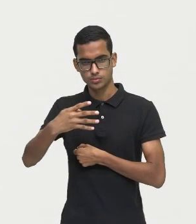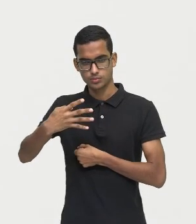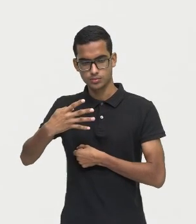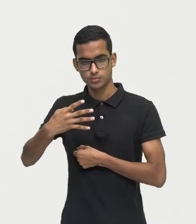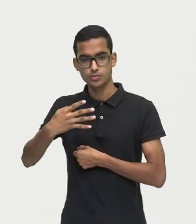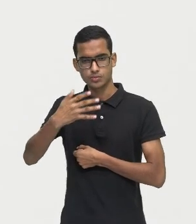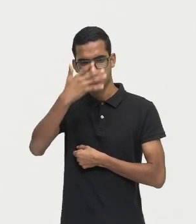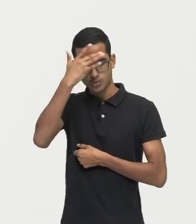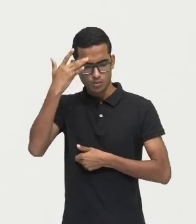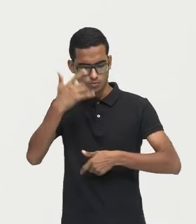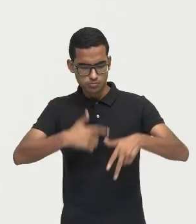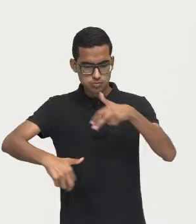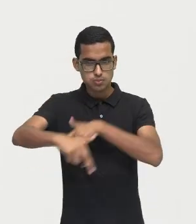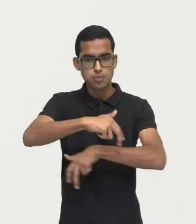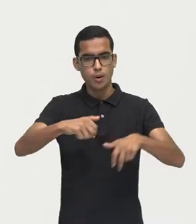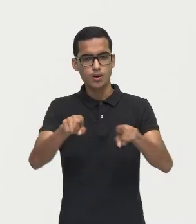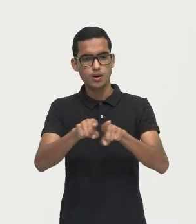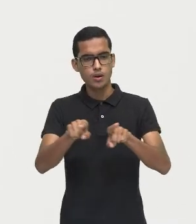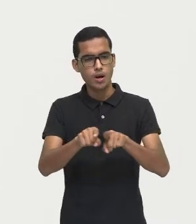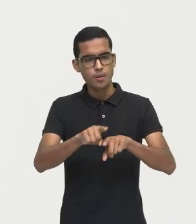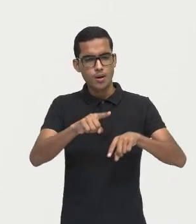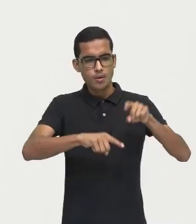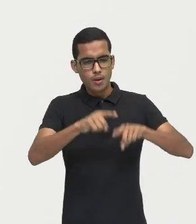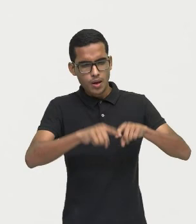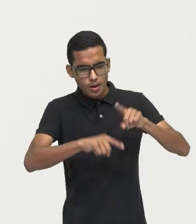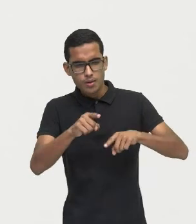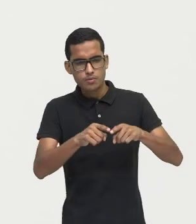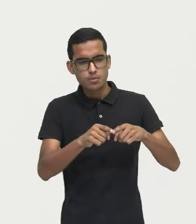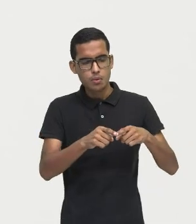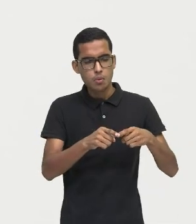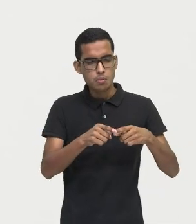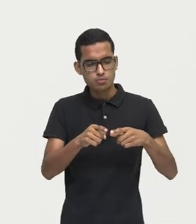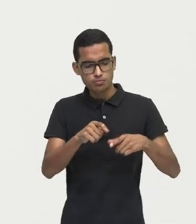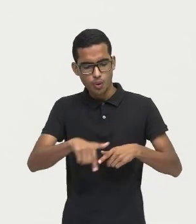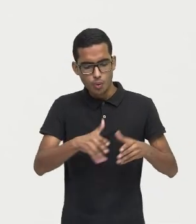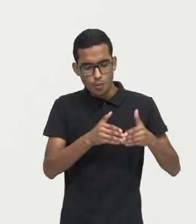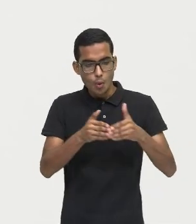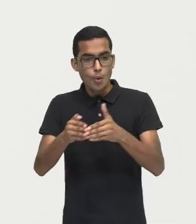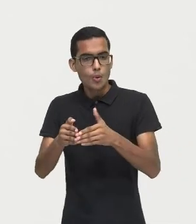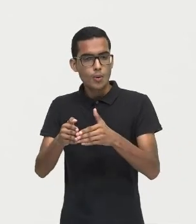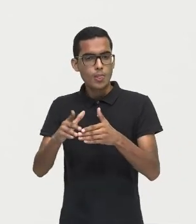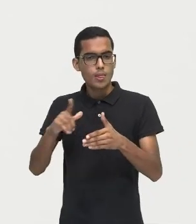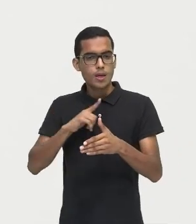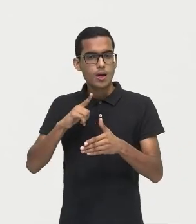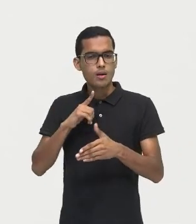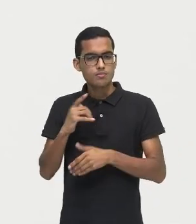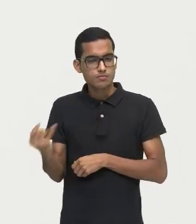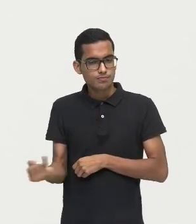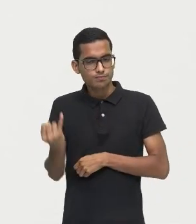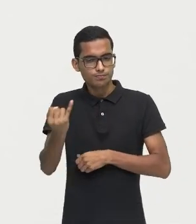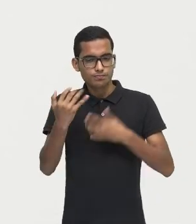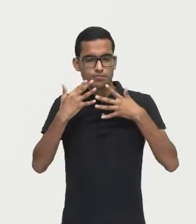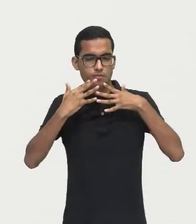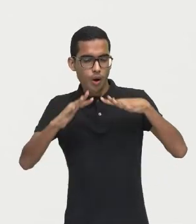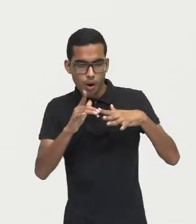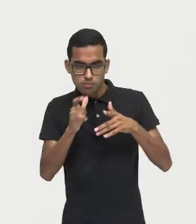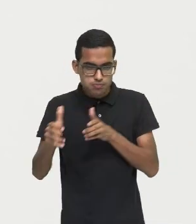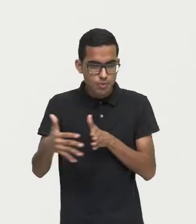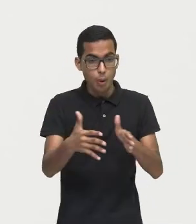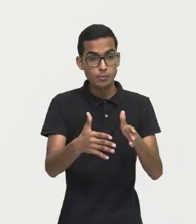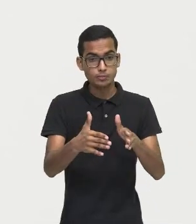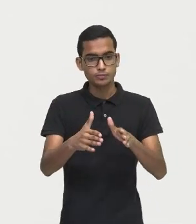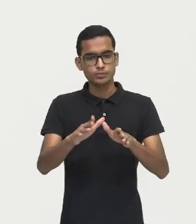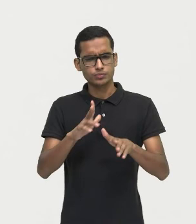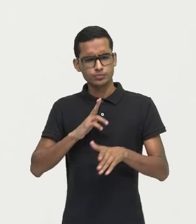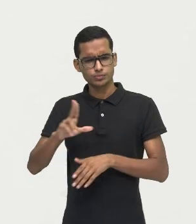pessoas na Amazônia conta com uma rede fluvial natural de grande importância. No entanto, em determinadas áreas,